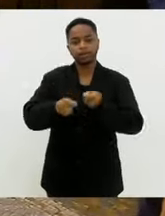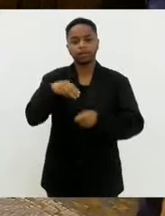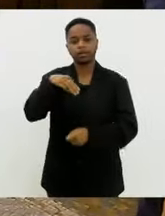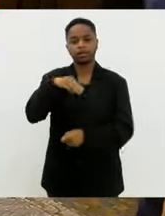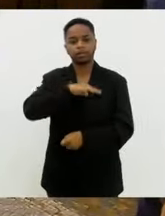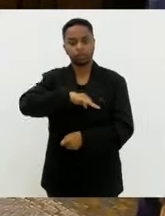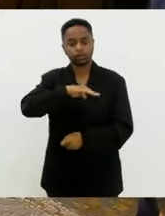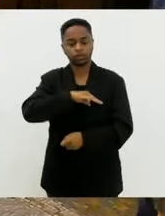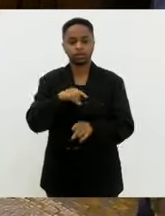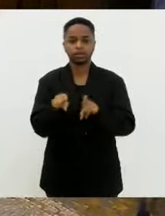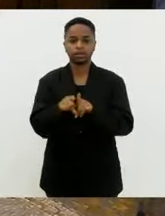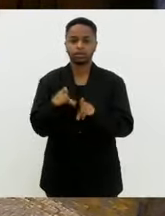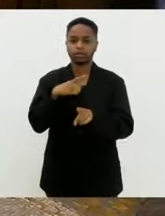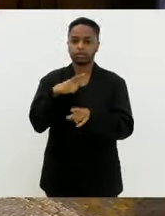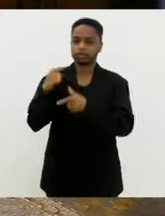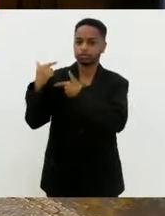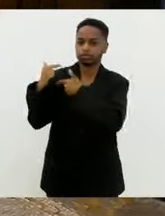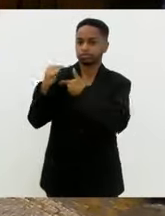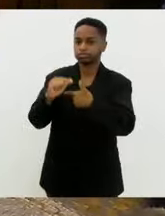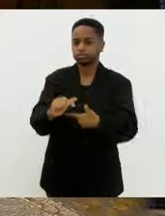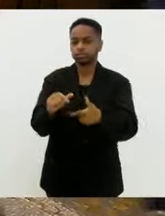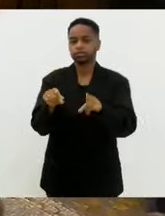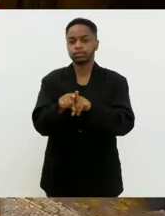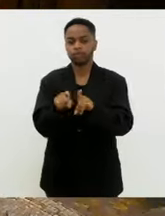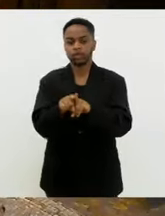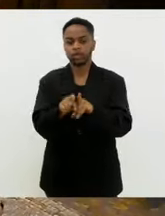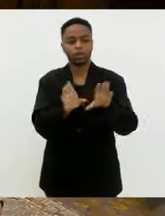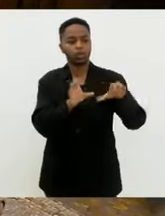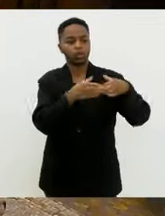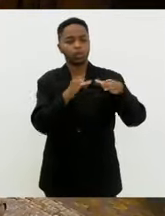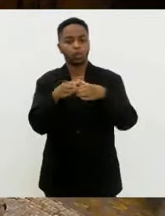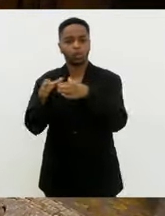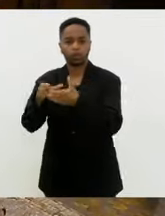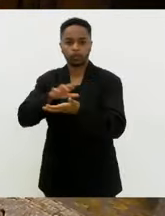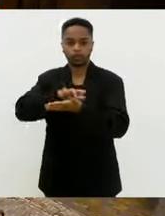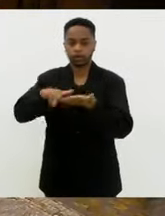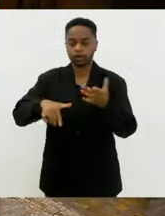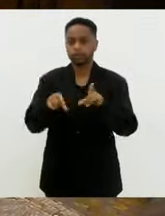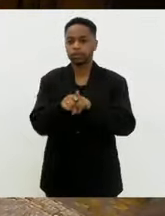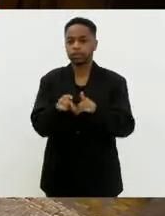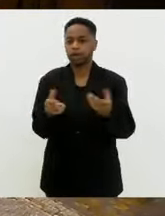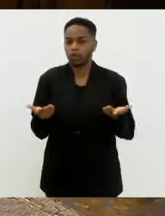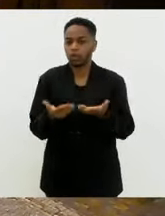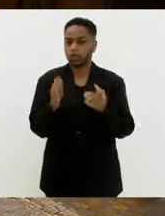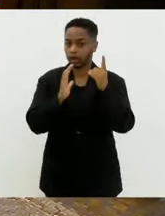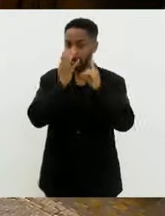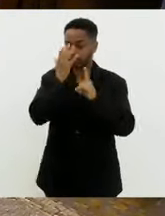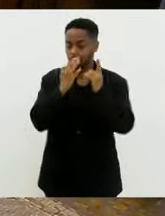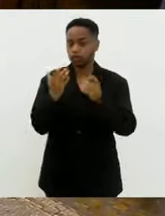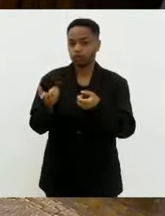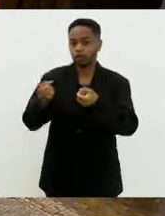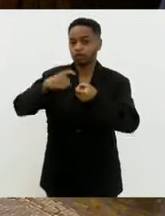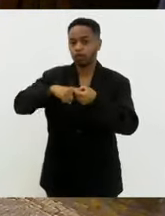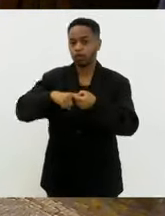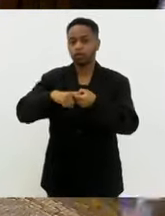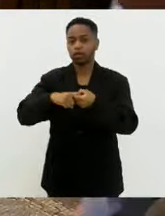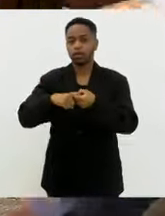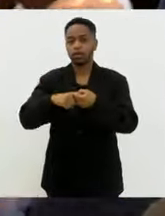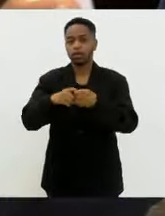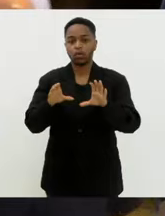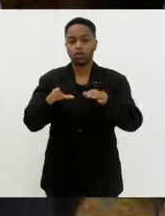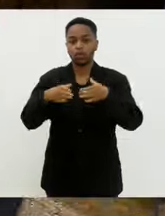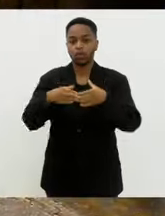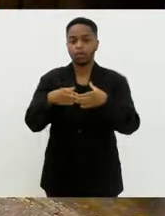Tradição, nós temos agremiações, e agora este ano, no Carnaval, voltará o Broco das Piranhas, que nós